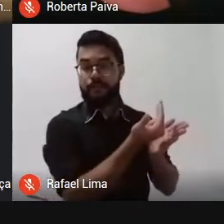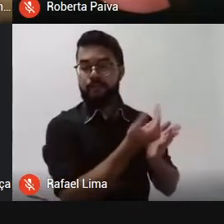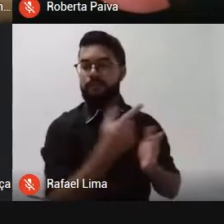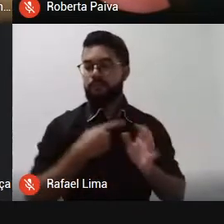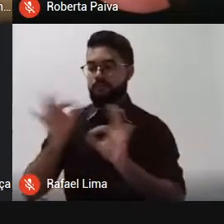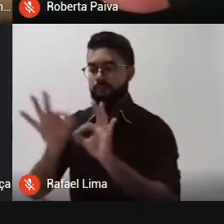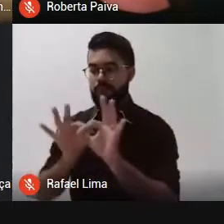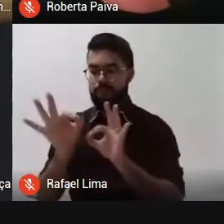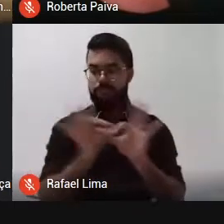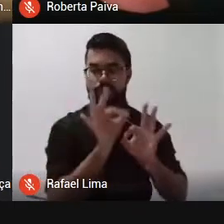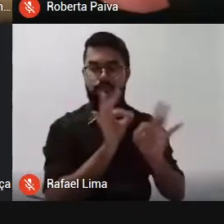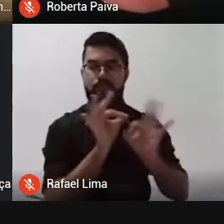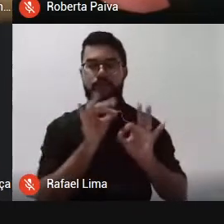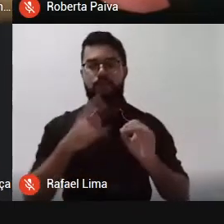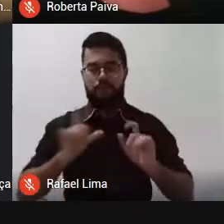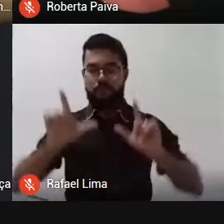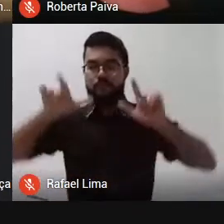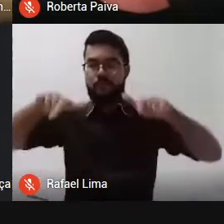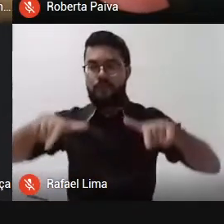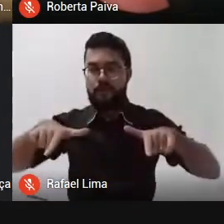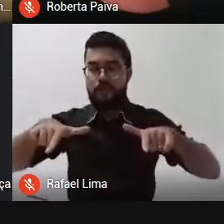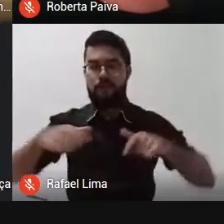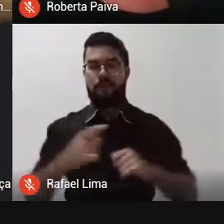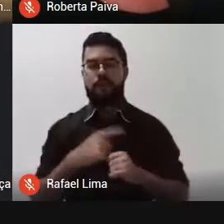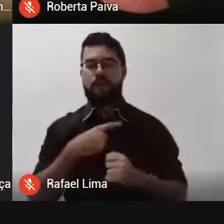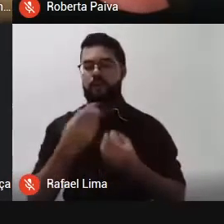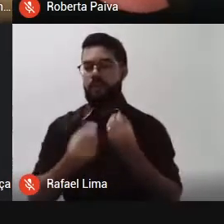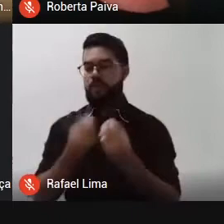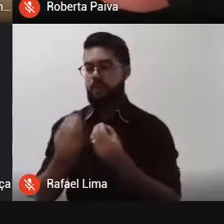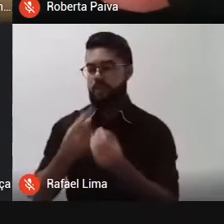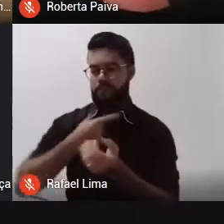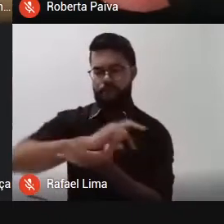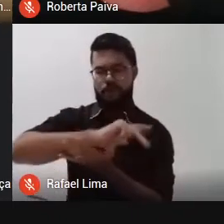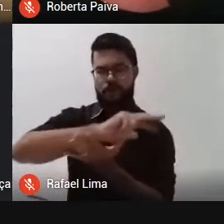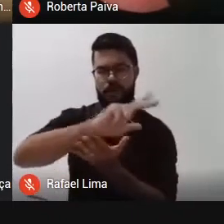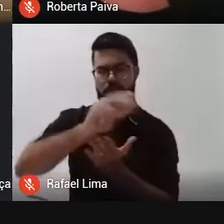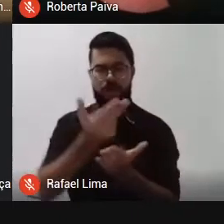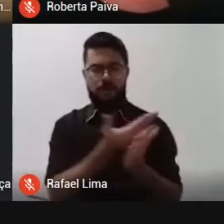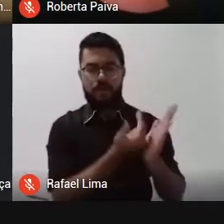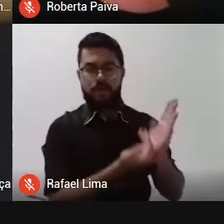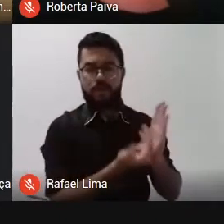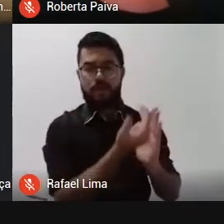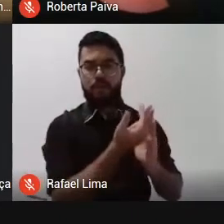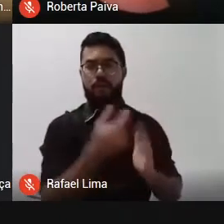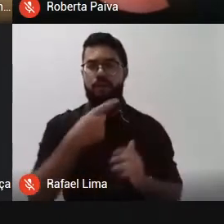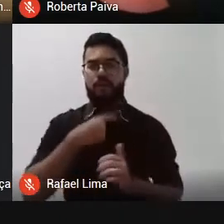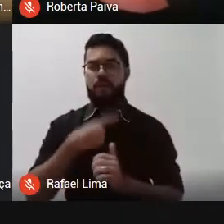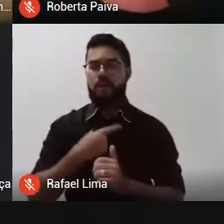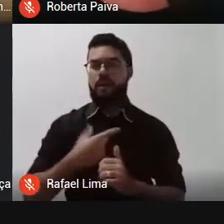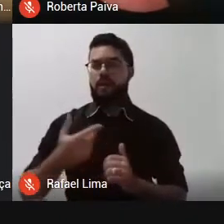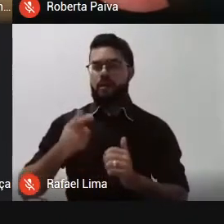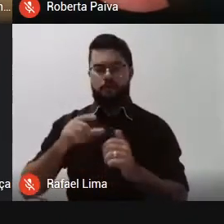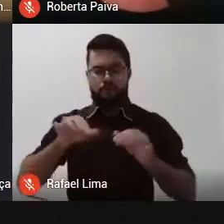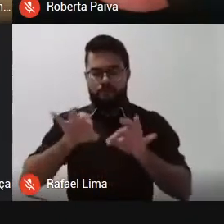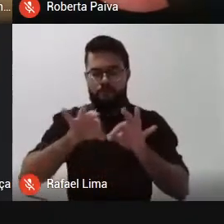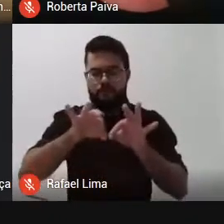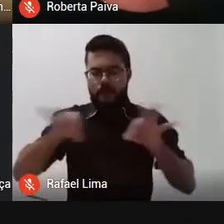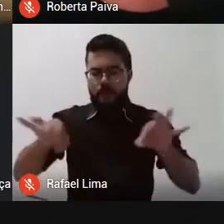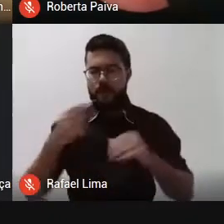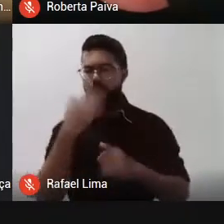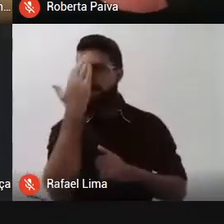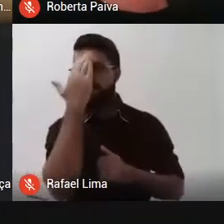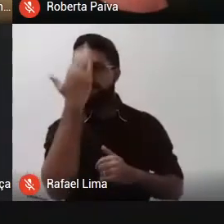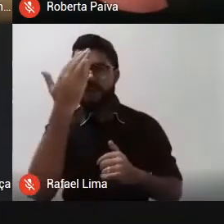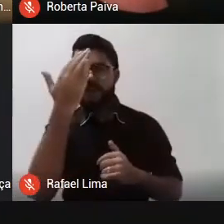de planta baixa, planta de coberta, quadro de esquadrias, os cortes longitudinais, transversais, fachadas,